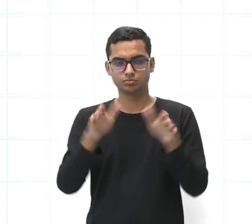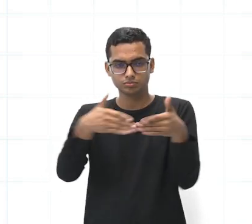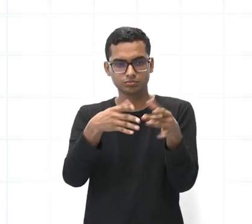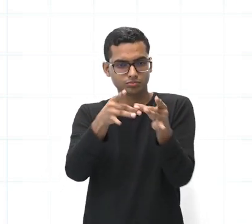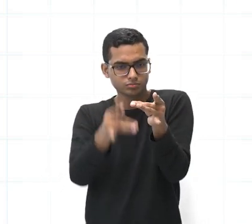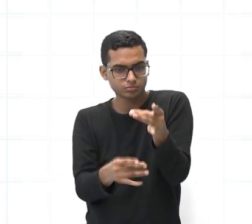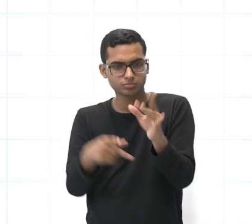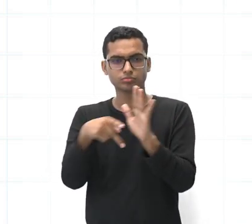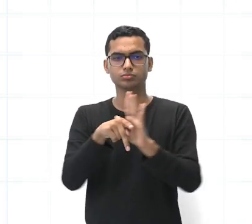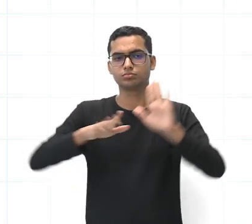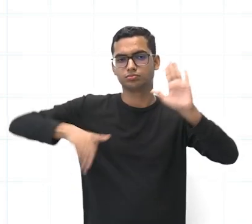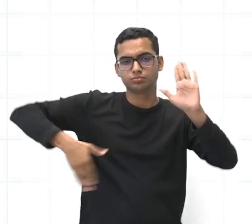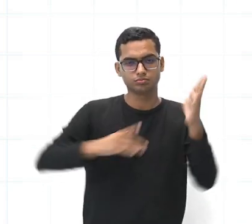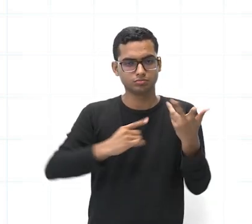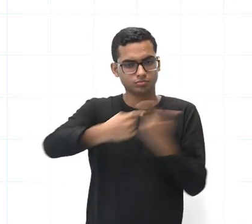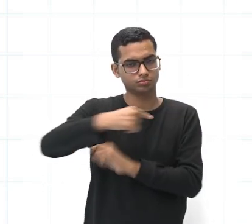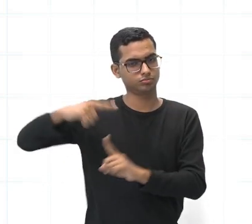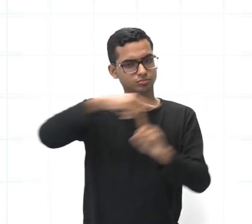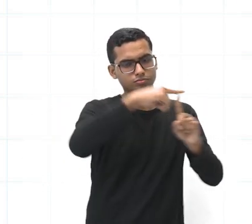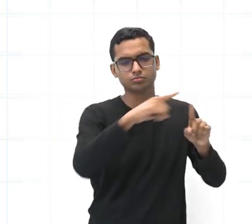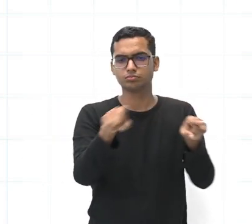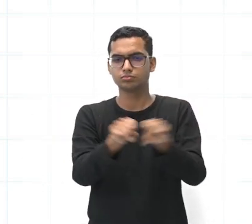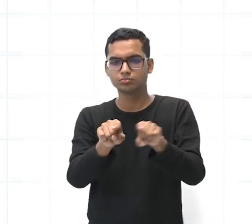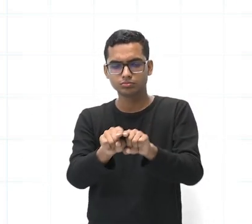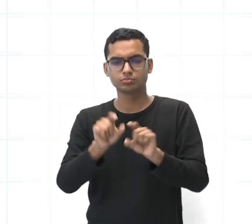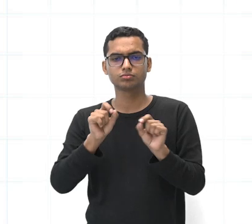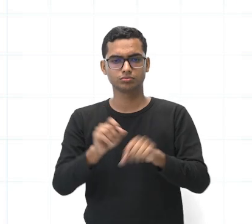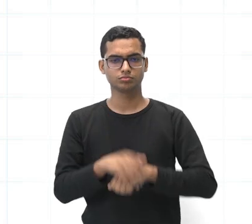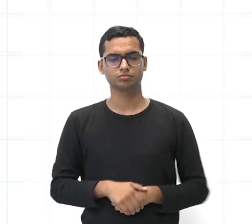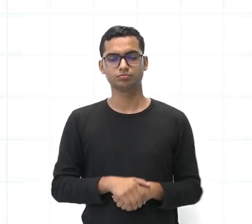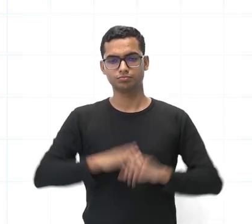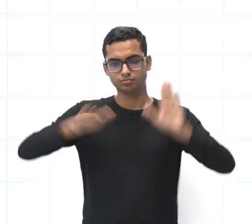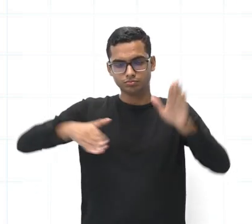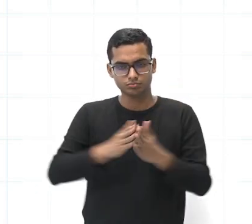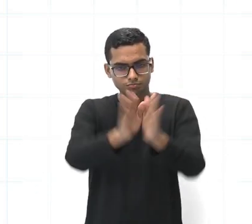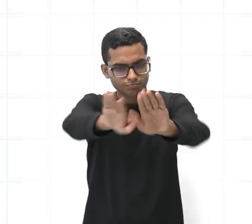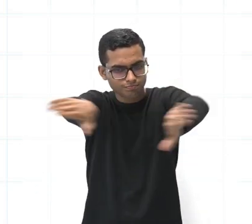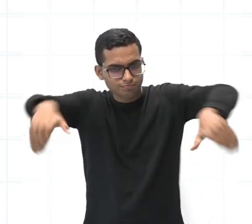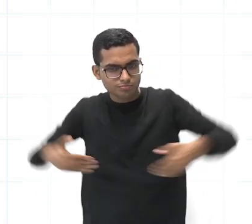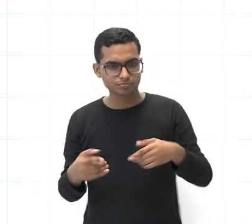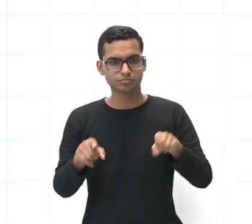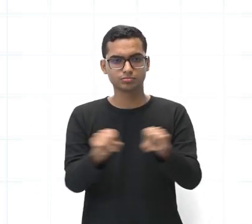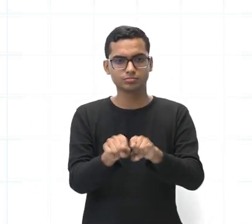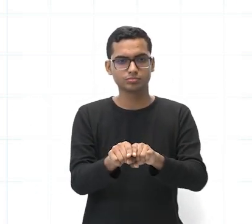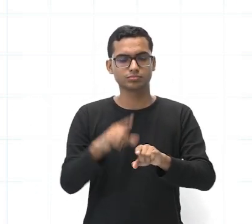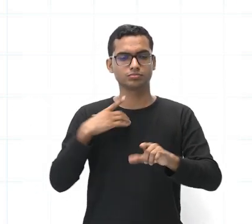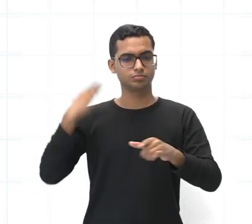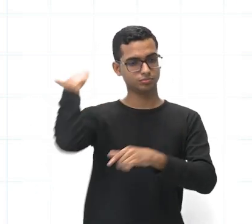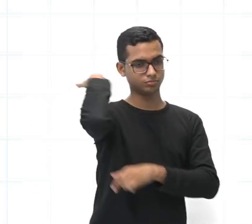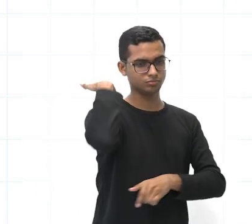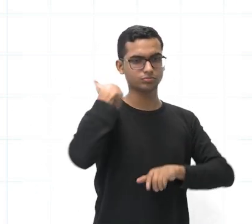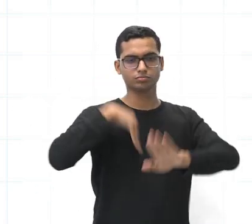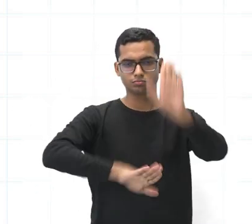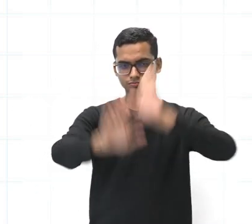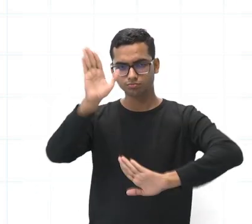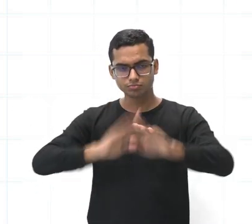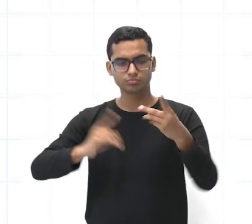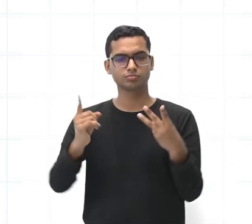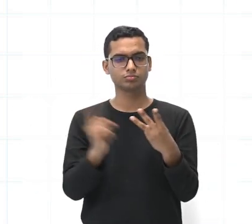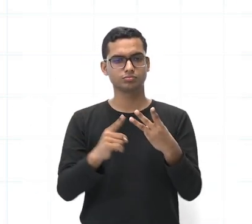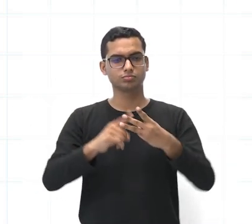o detalhamento. Natação e suas modalidades, nado peito, nado costas,